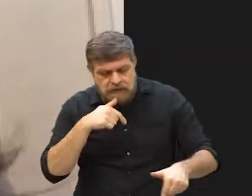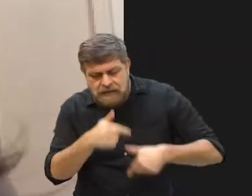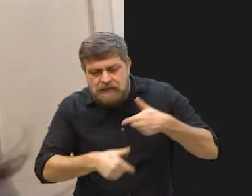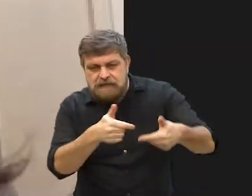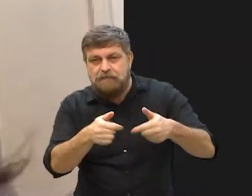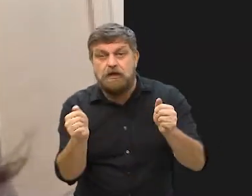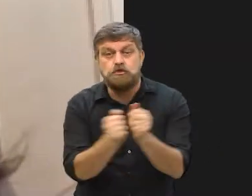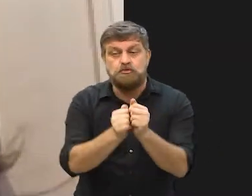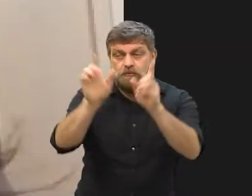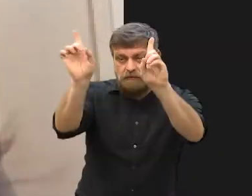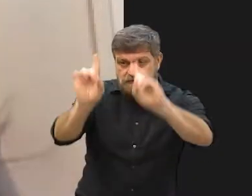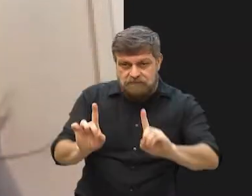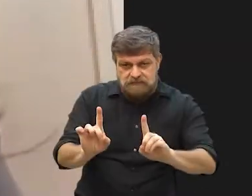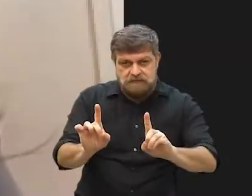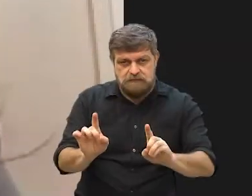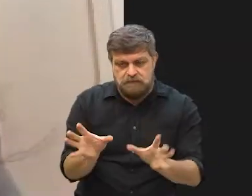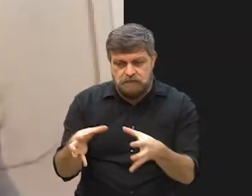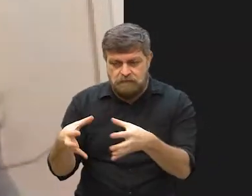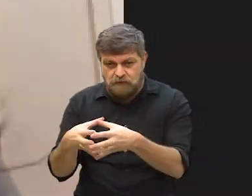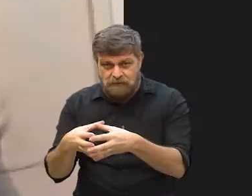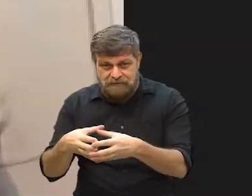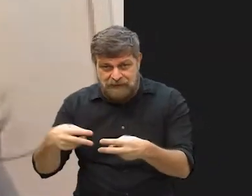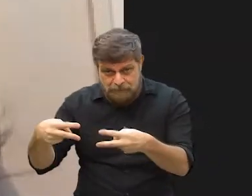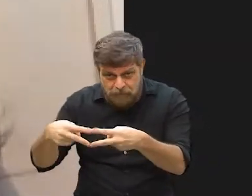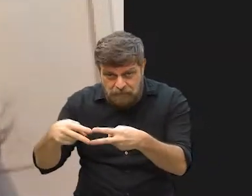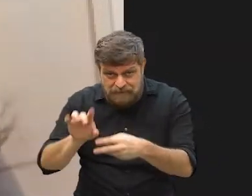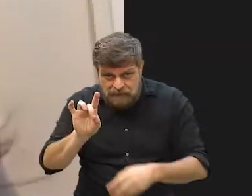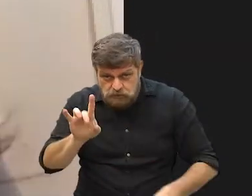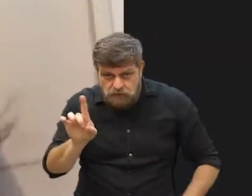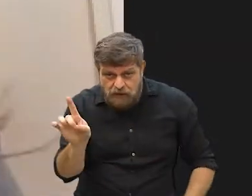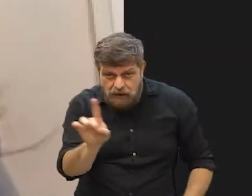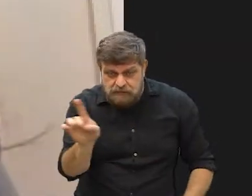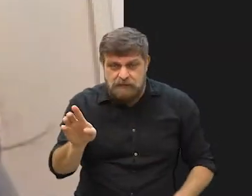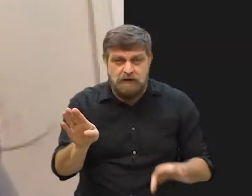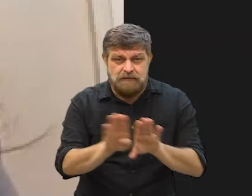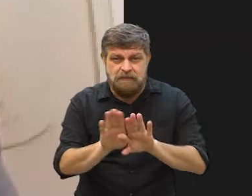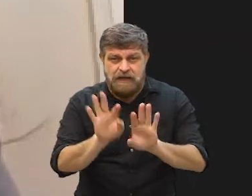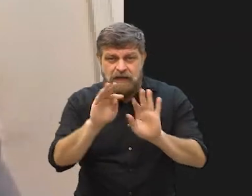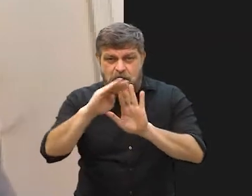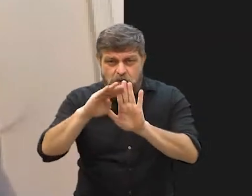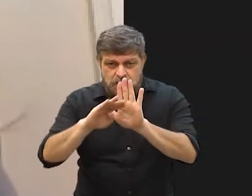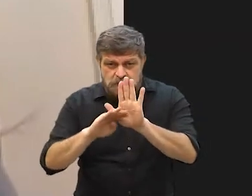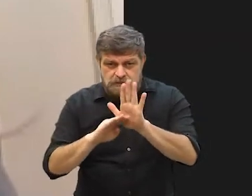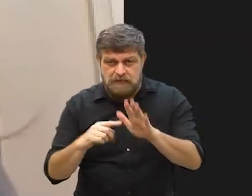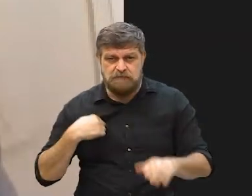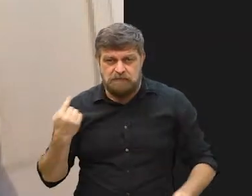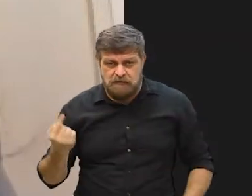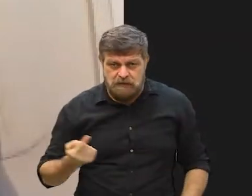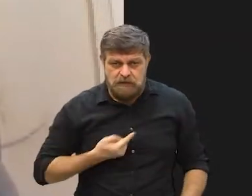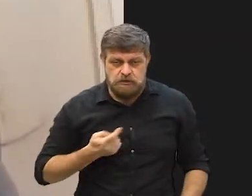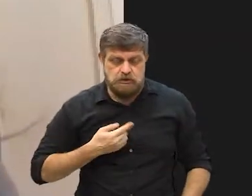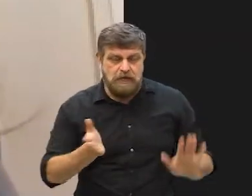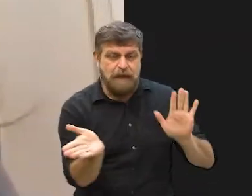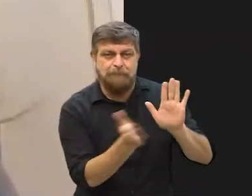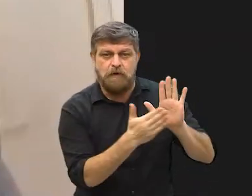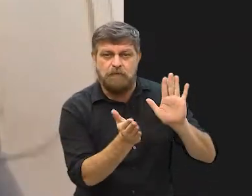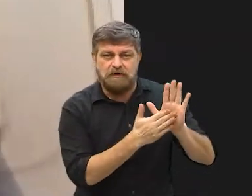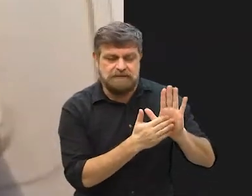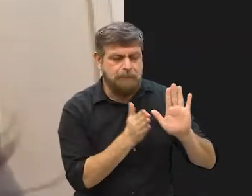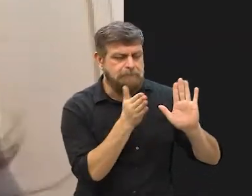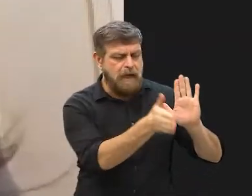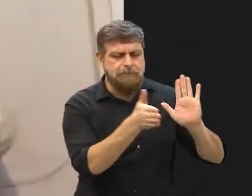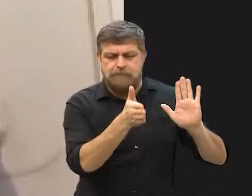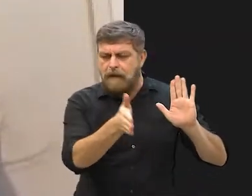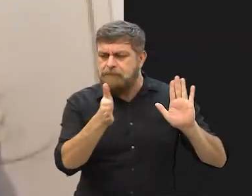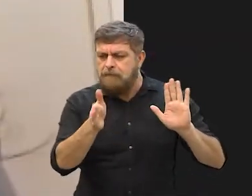muito com os deficientes aqui, não só na cidade, né? Porque a gente tem um projeto e a gente leva essa proposta. Falar